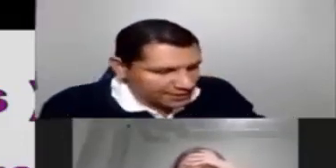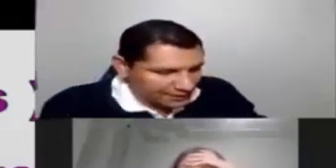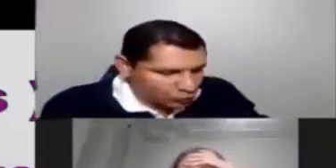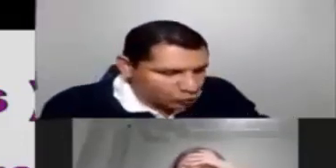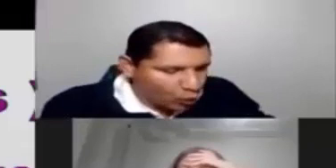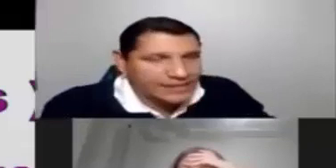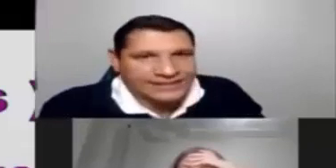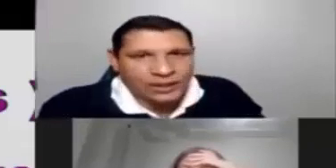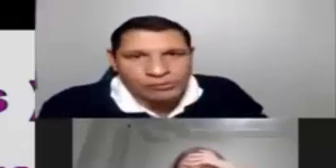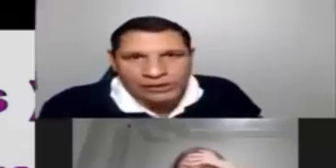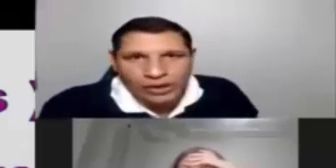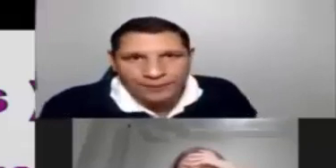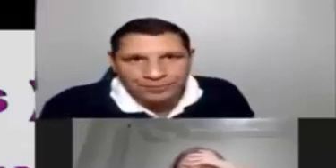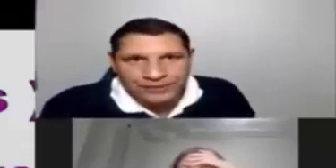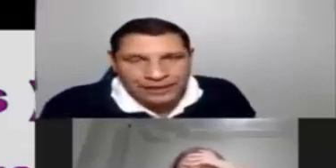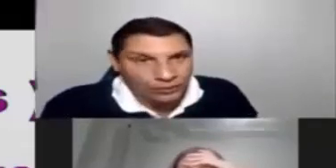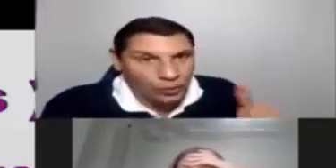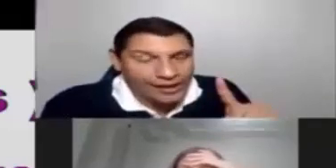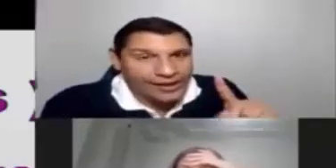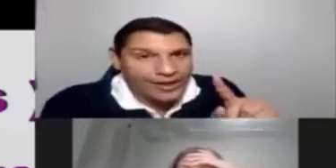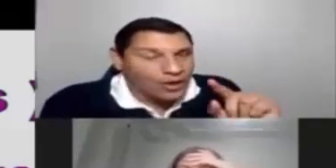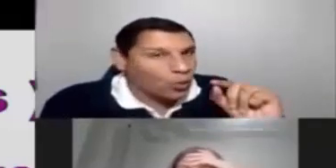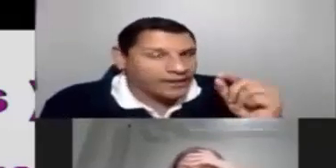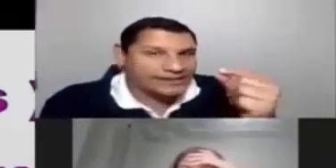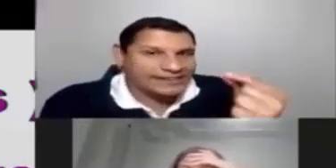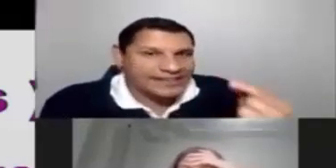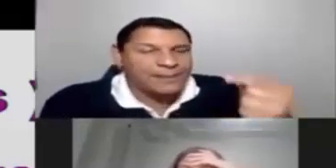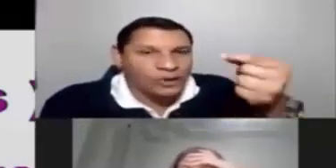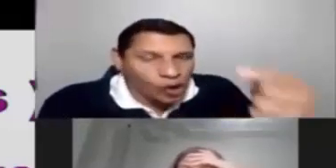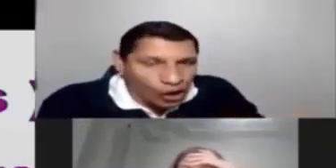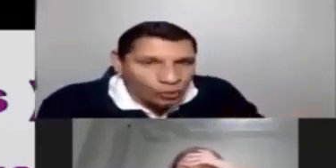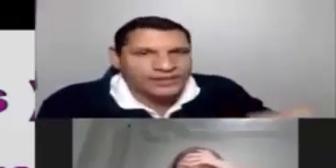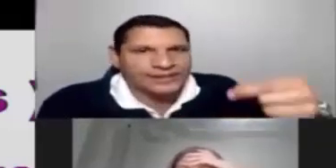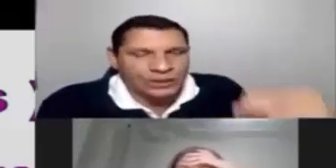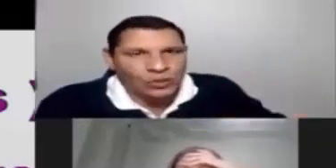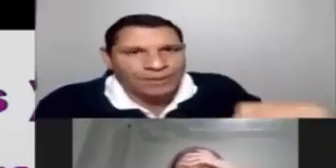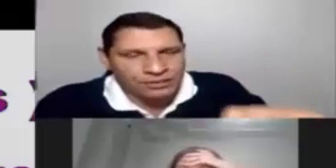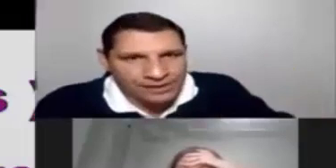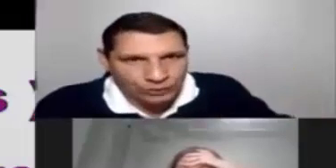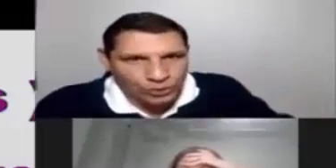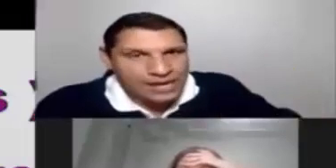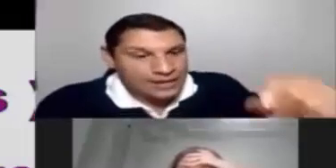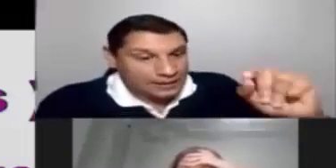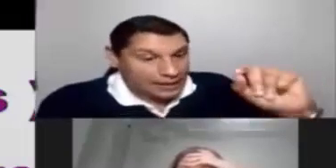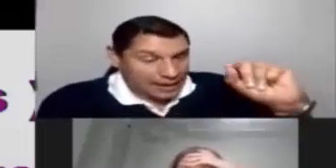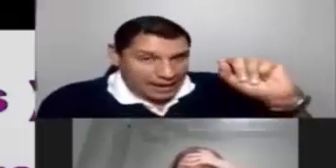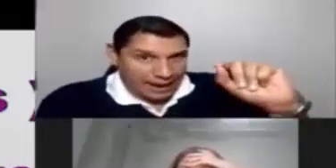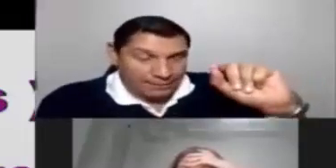conhecê-lo melhor não é? conhecer melhor o terceiro compartimento